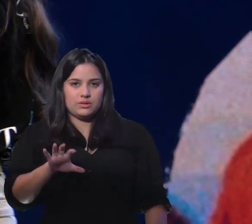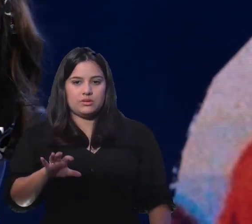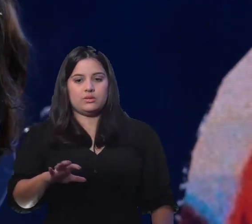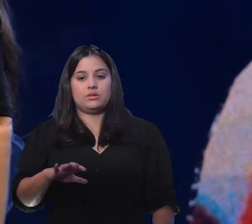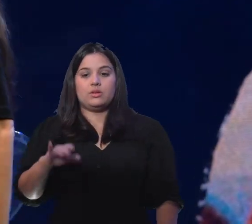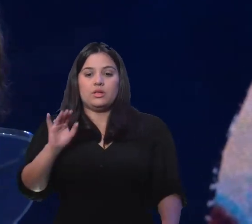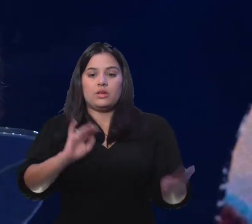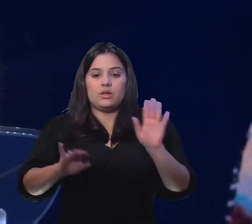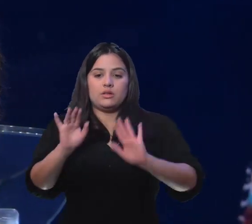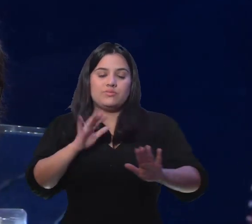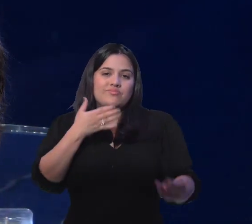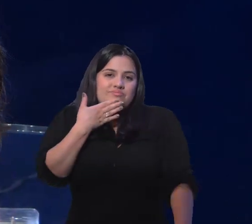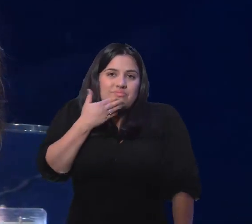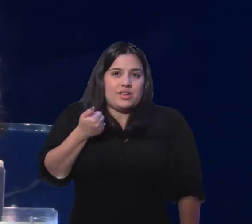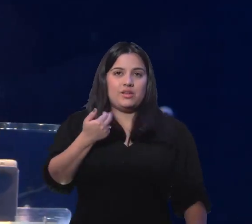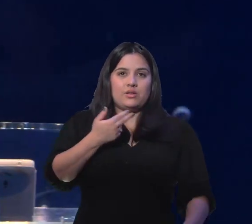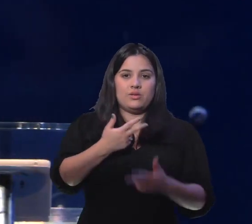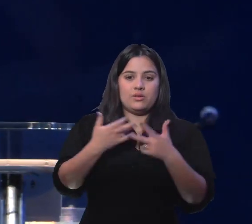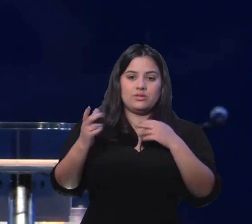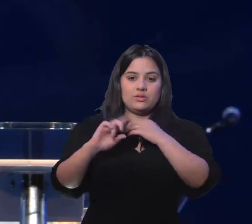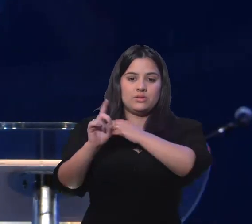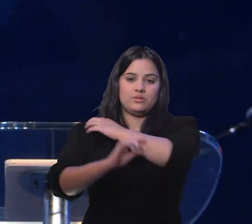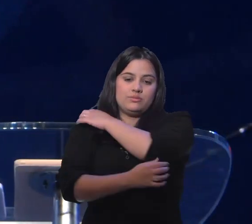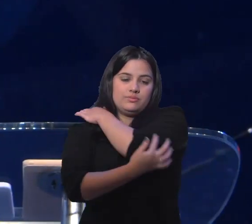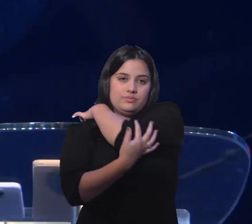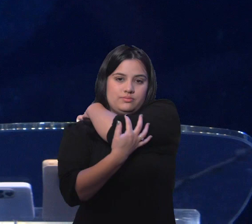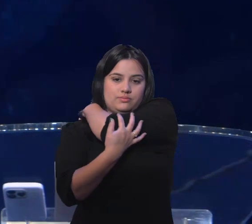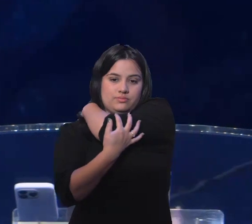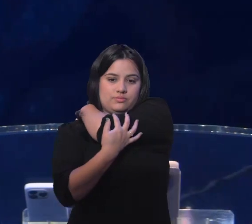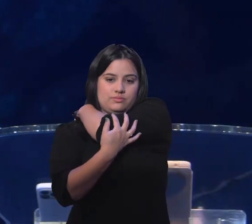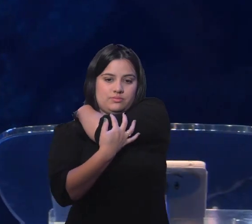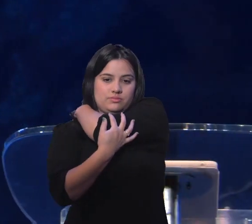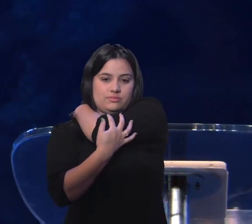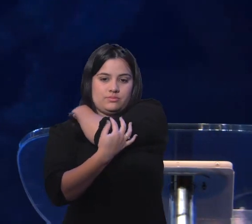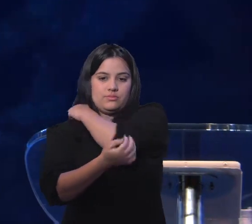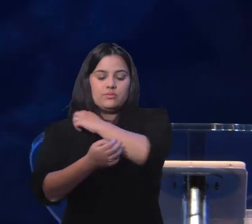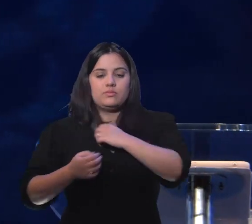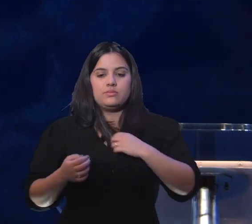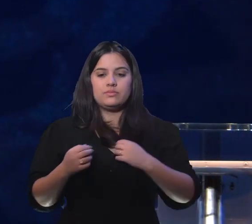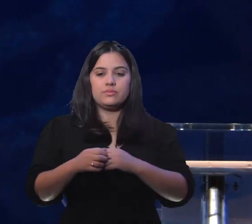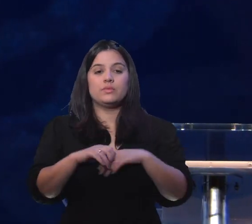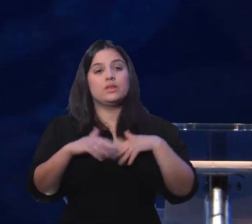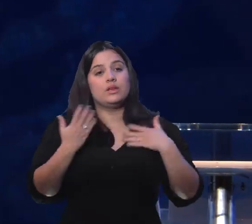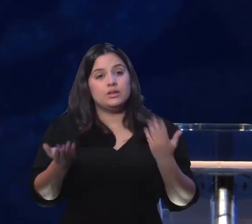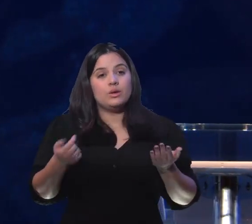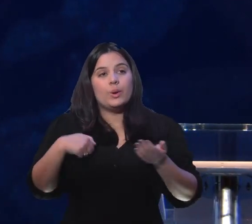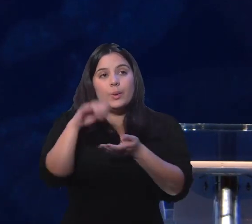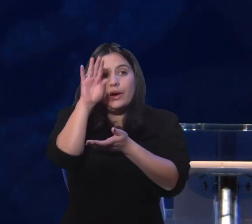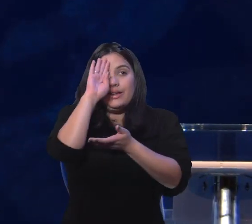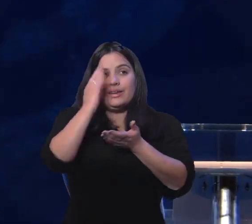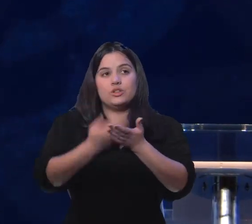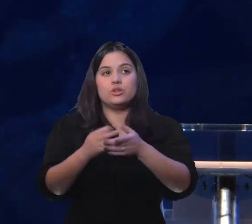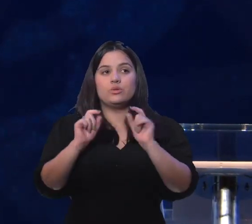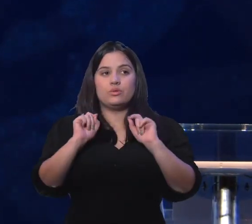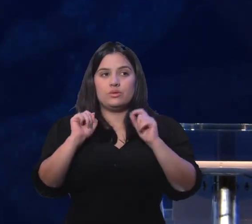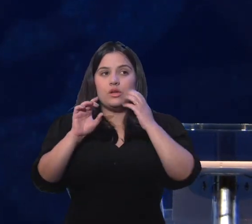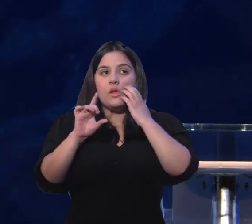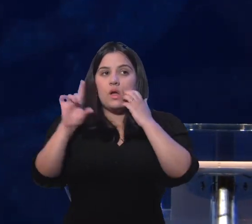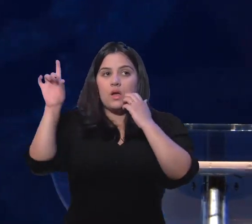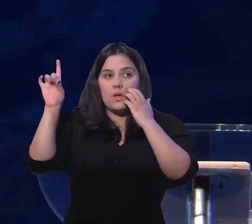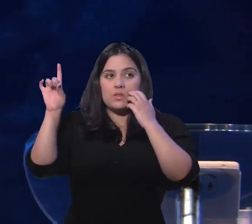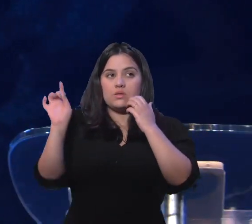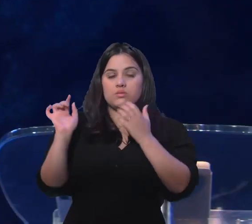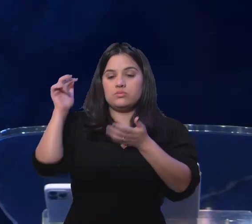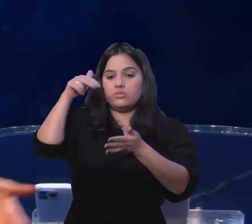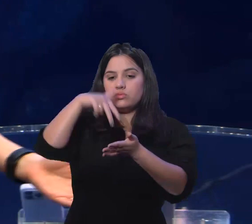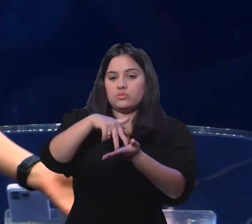talvez não era a melhor coisa usar um cropped mesmo, naquele momento, assim, sabe? Então, eu creio que Deus me colocou aqui, nessa posição,